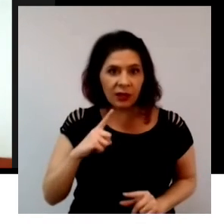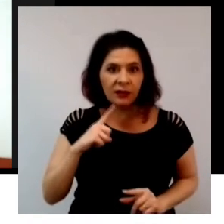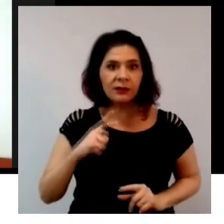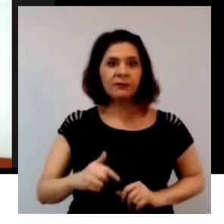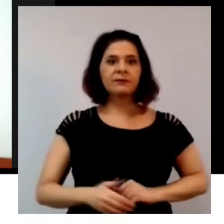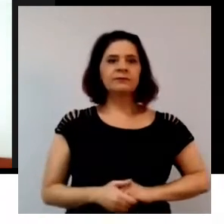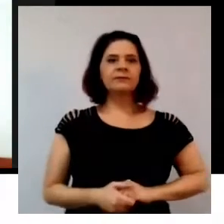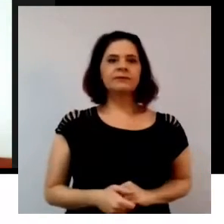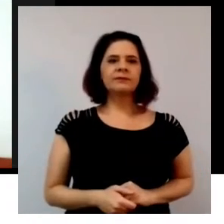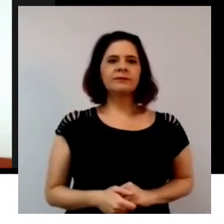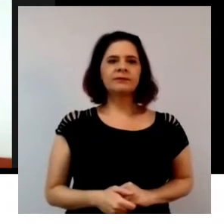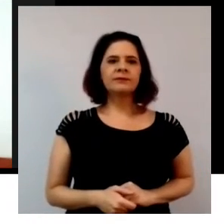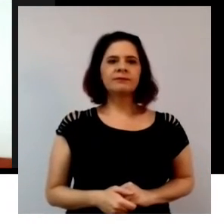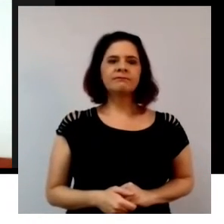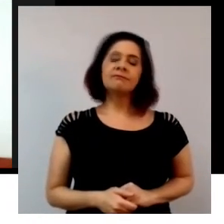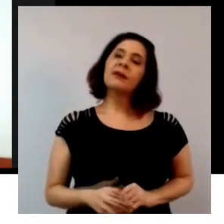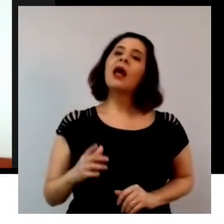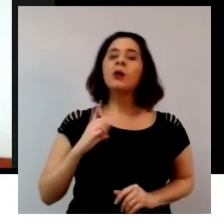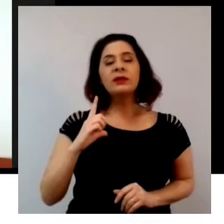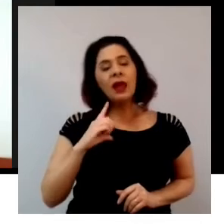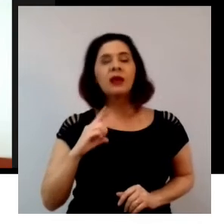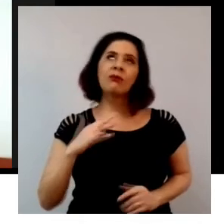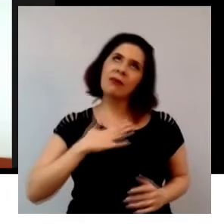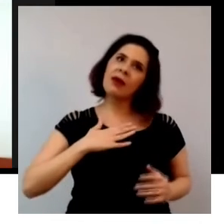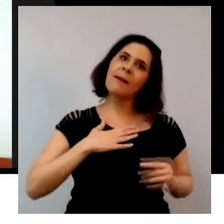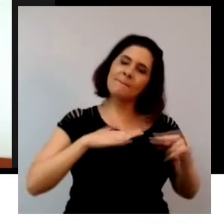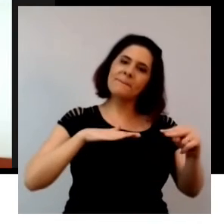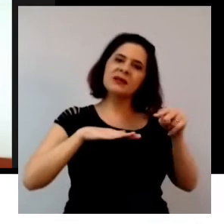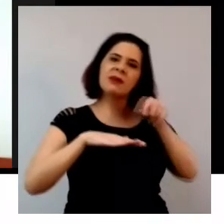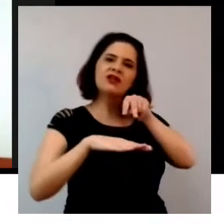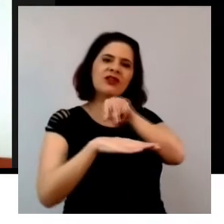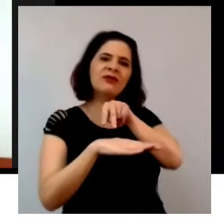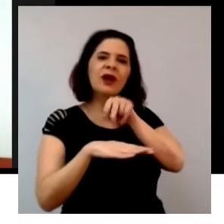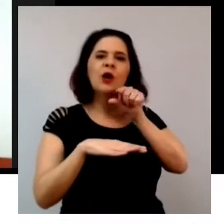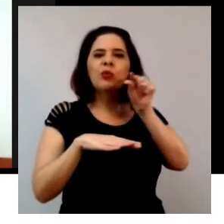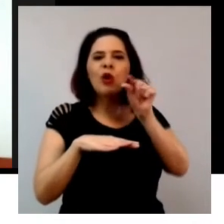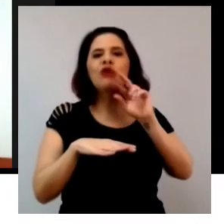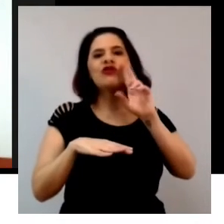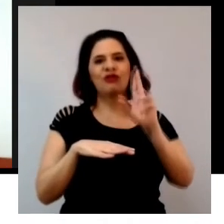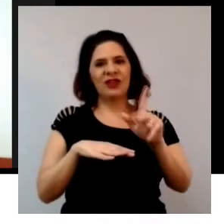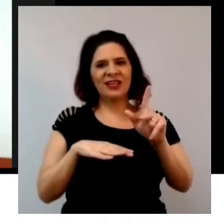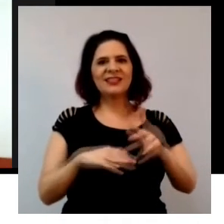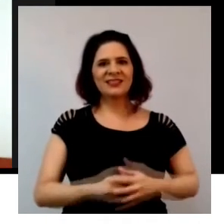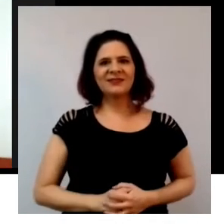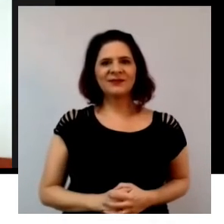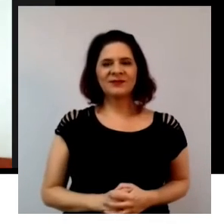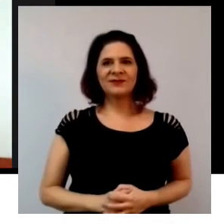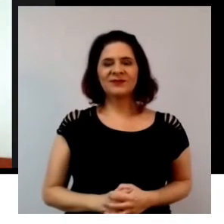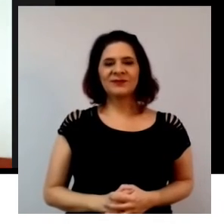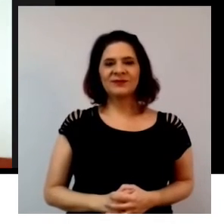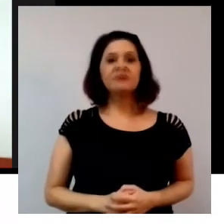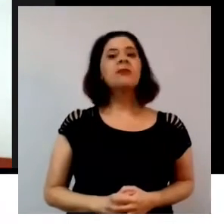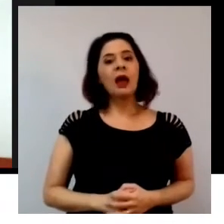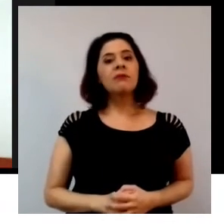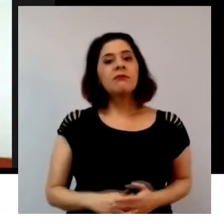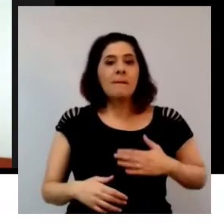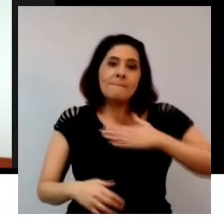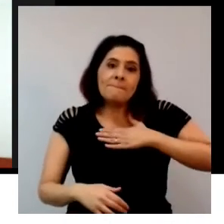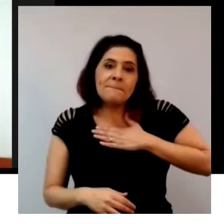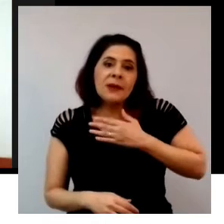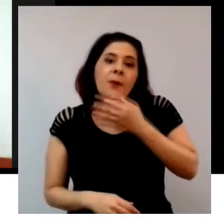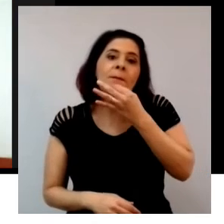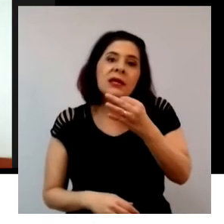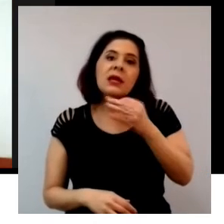Eu tenho uma visão... vai lá, Paula, depois eu falo. Não, mas pode... Vai lá, Carla. Eu tenho uma visão um pouco